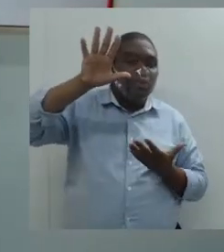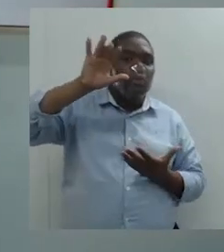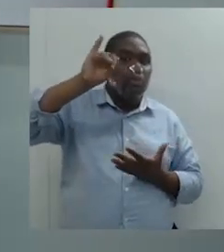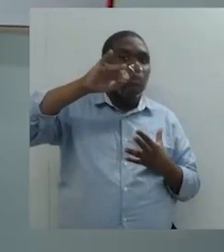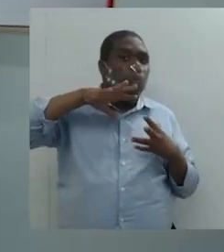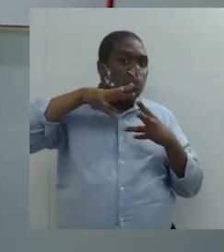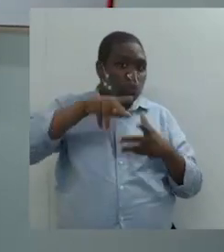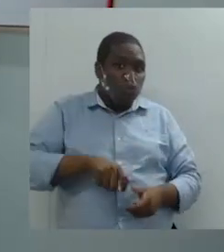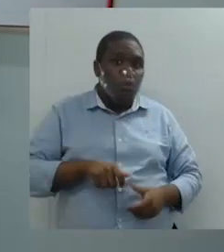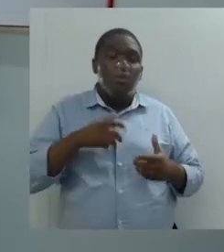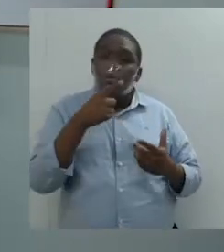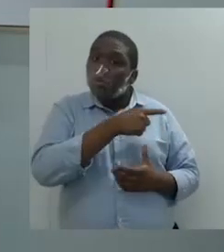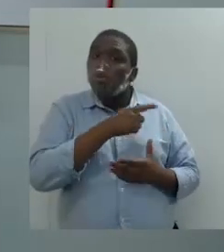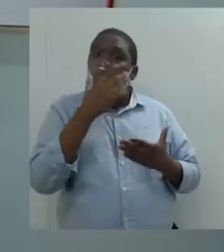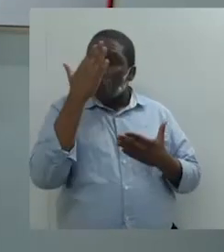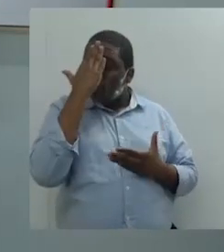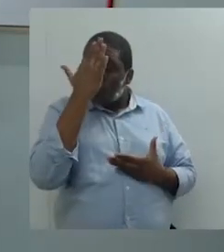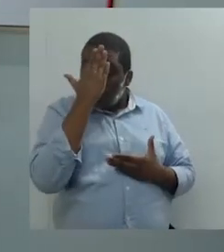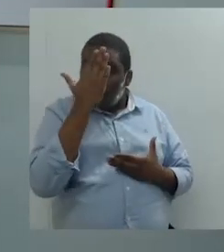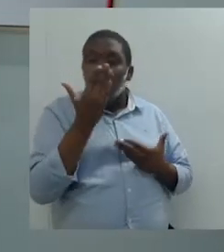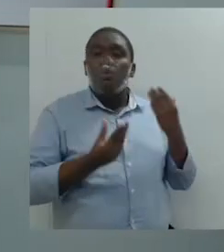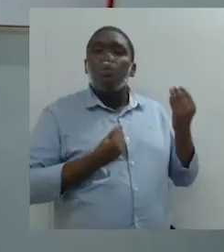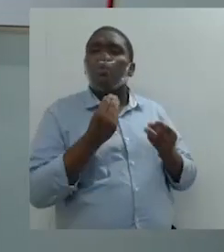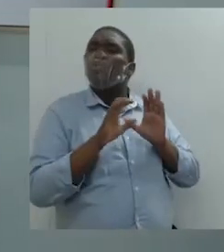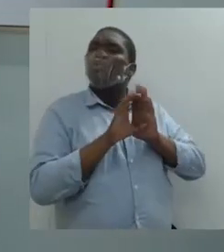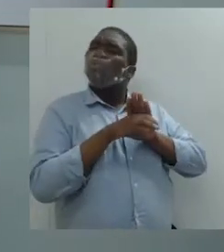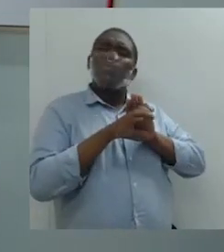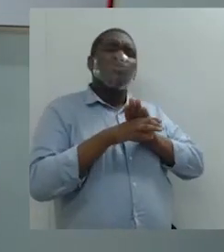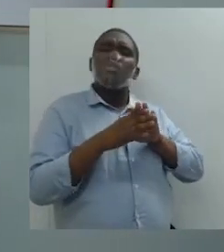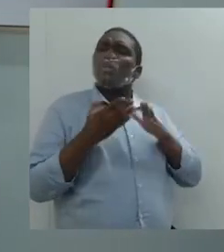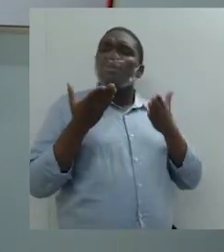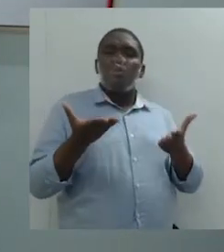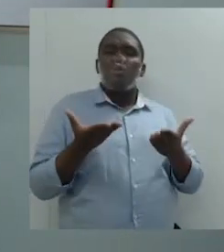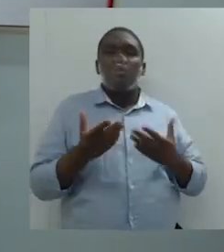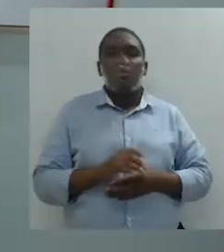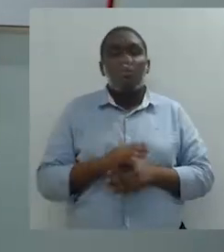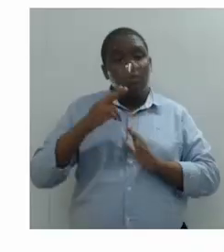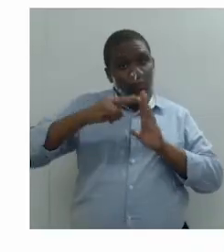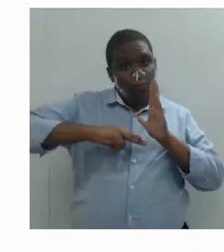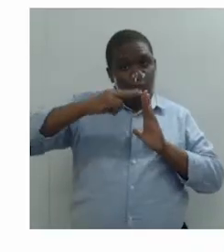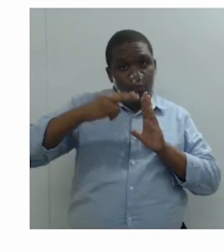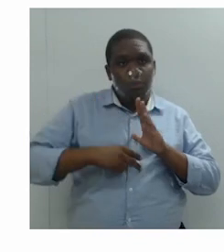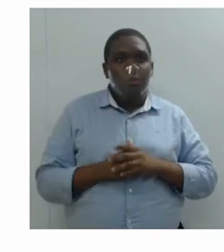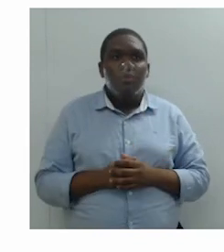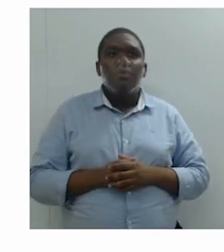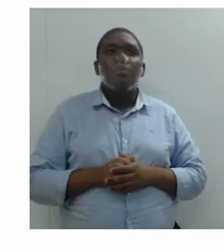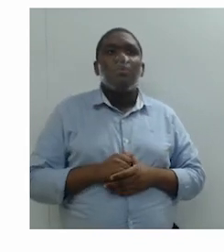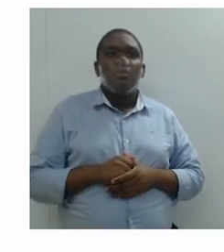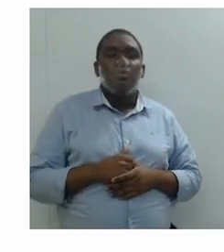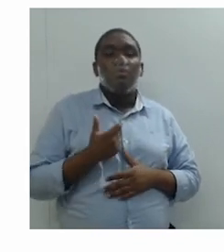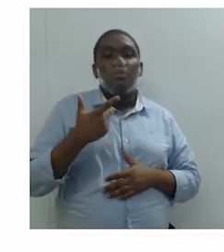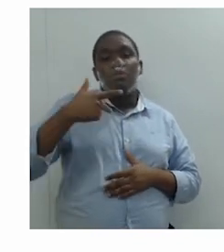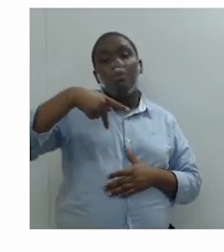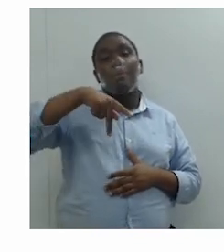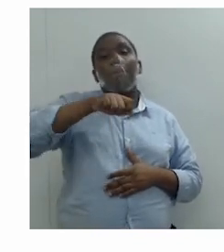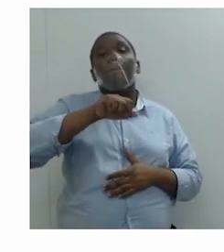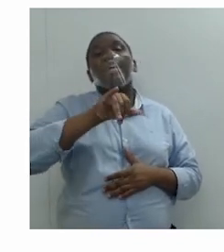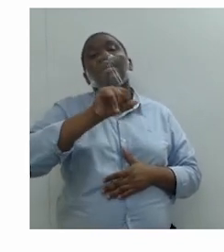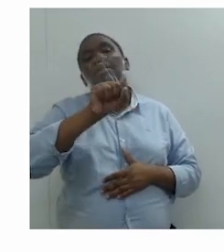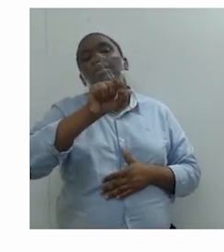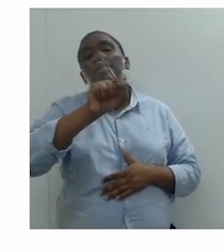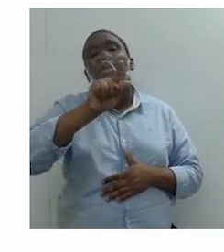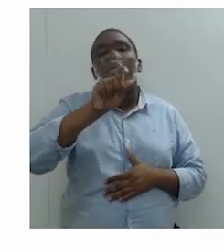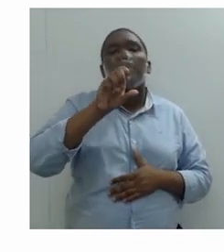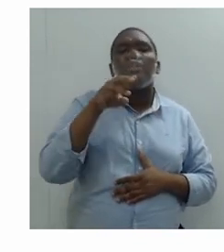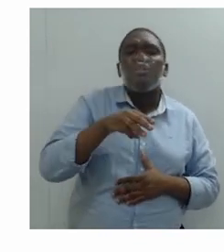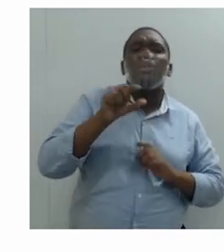a entender o conceito de paisagem. Leiam comigo. Paisagem é tudo aquilo